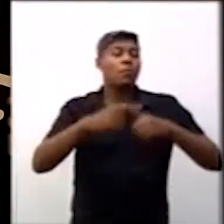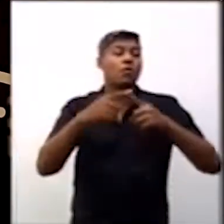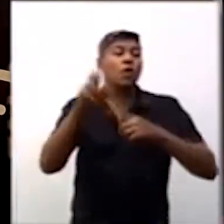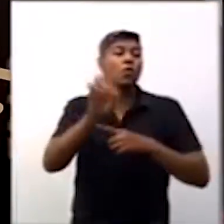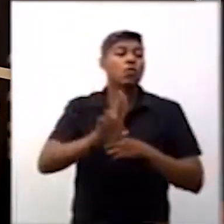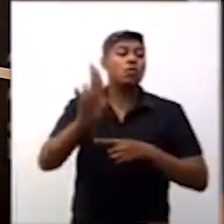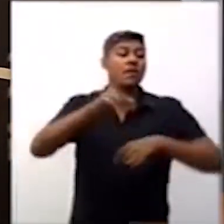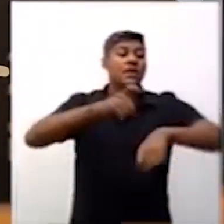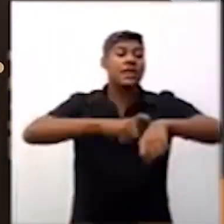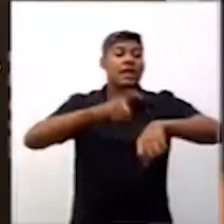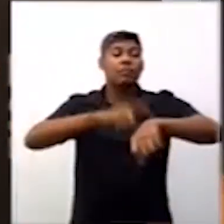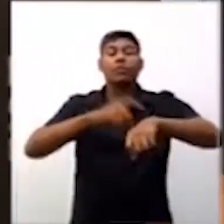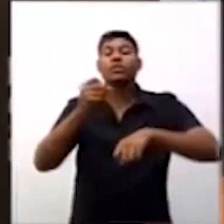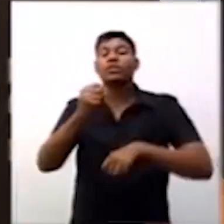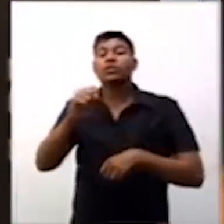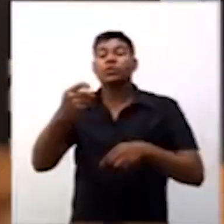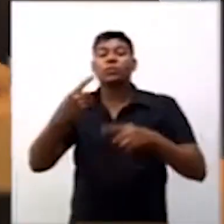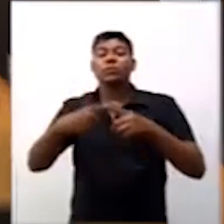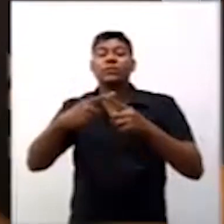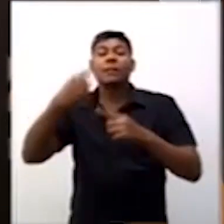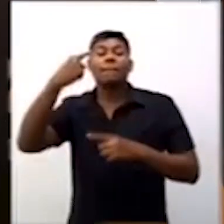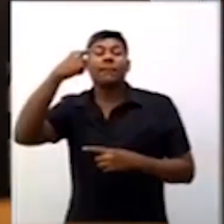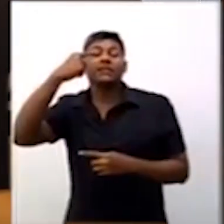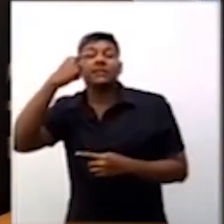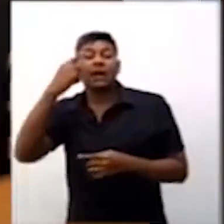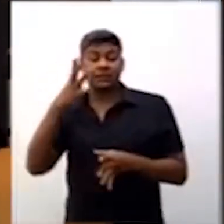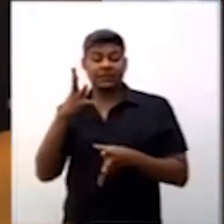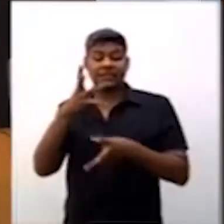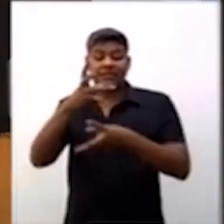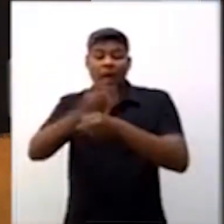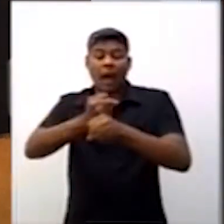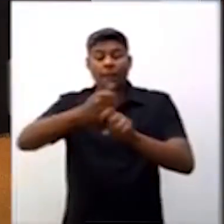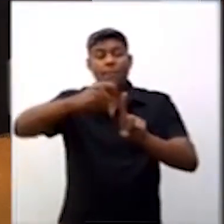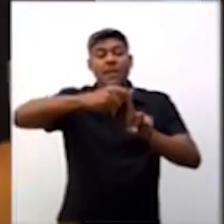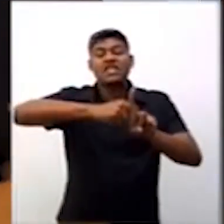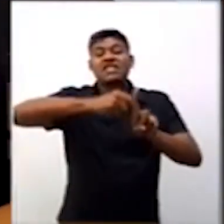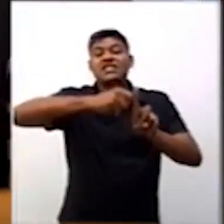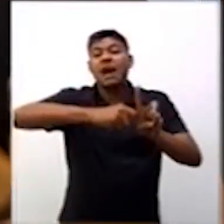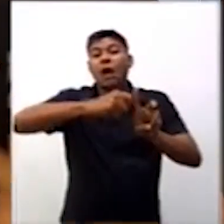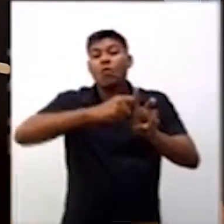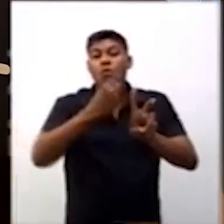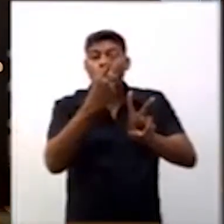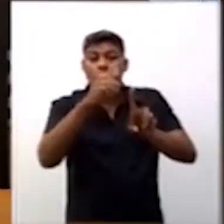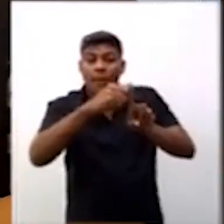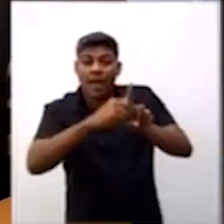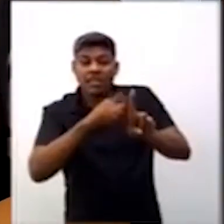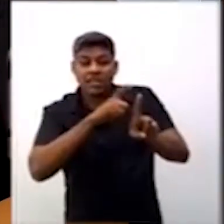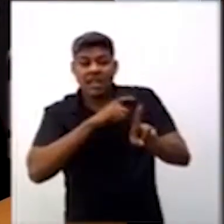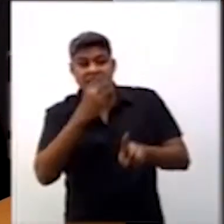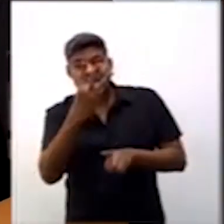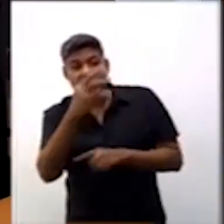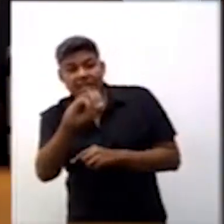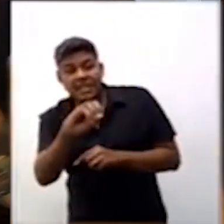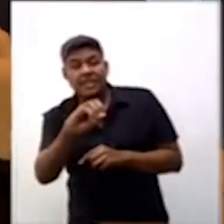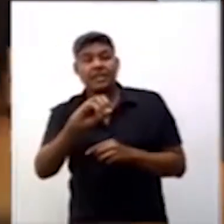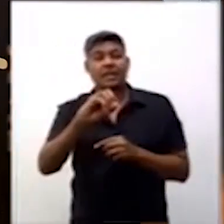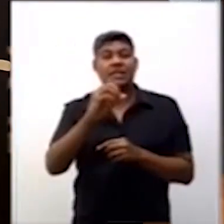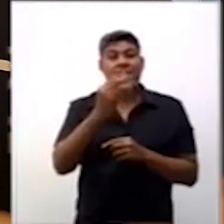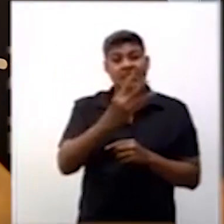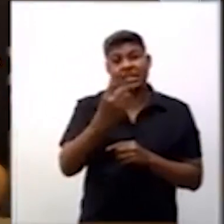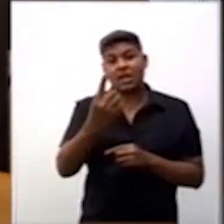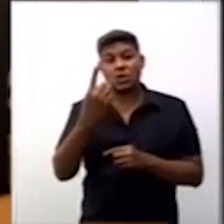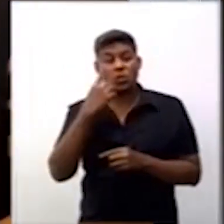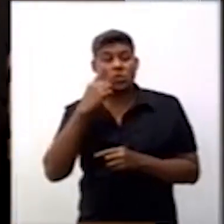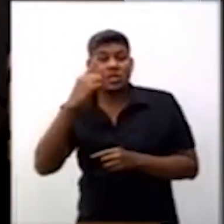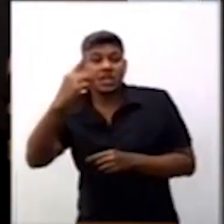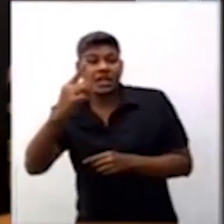o tempo em segundos? Pense, é uma conta mensal. Um mês tem 30, 31 dias. Cada dia